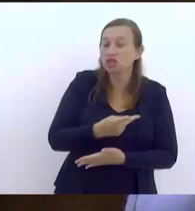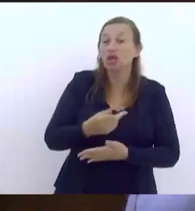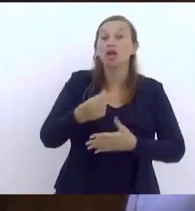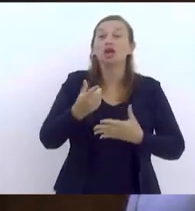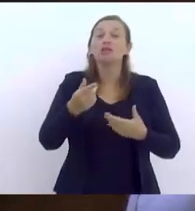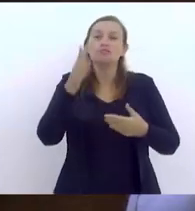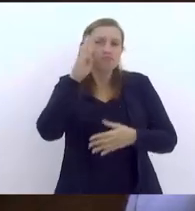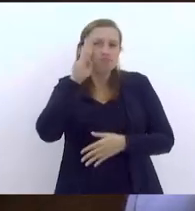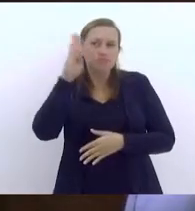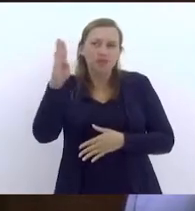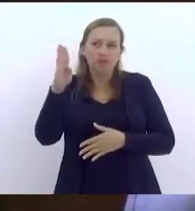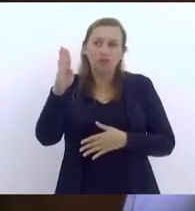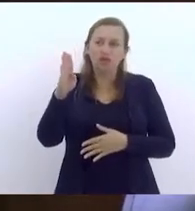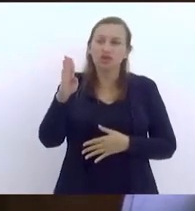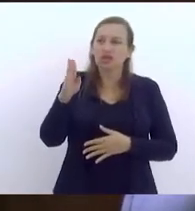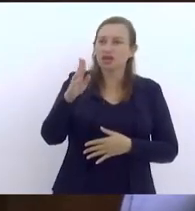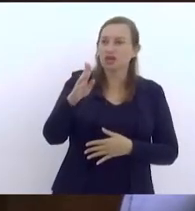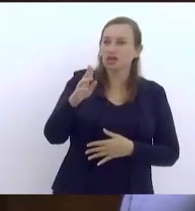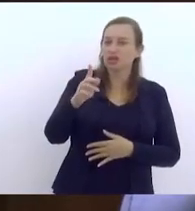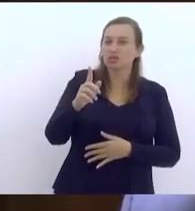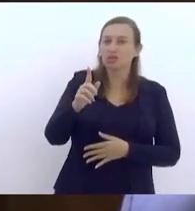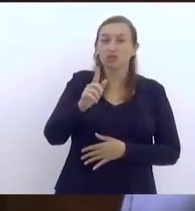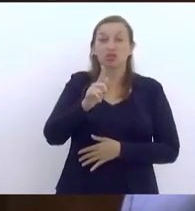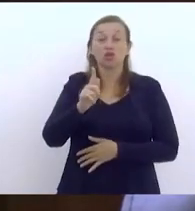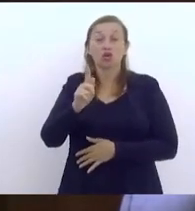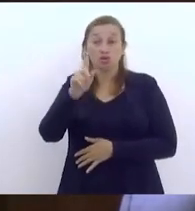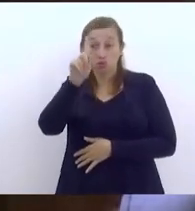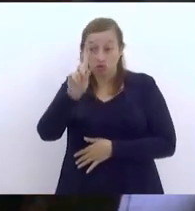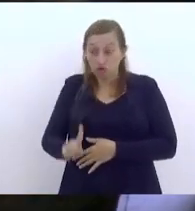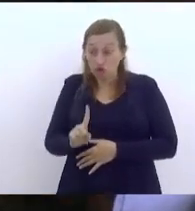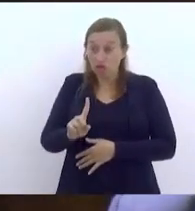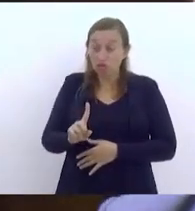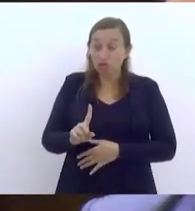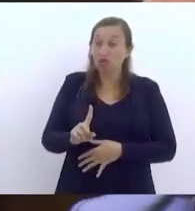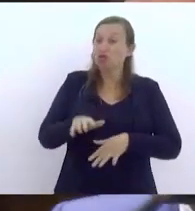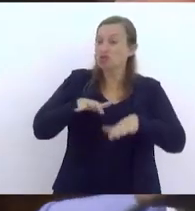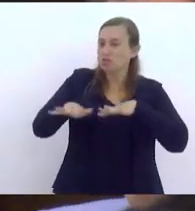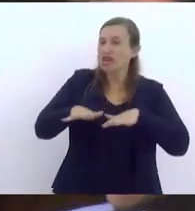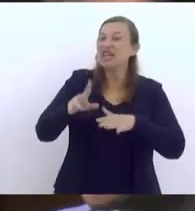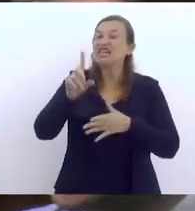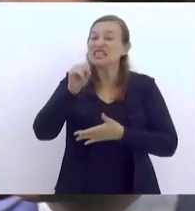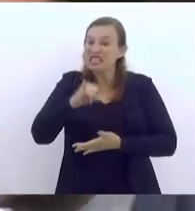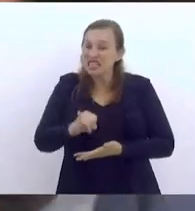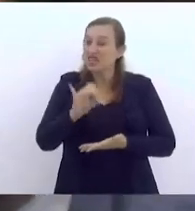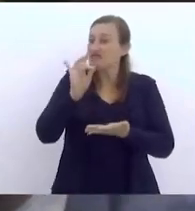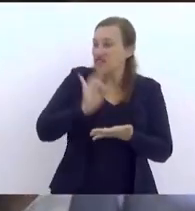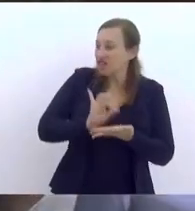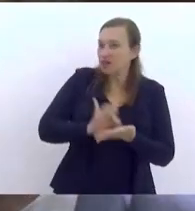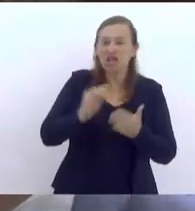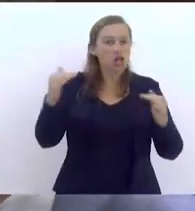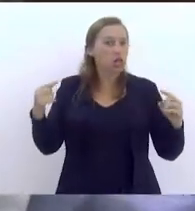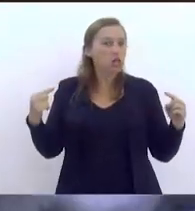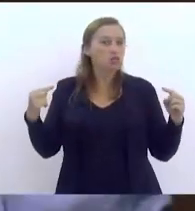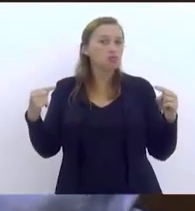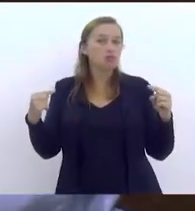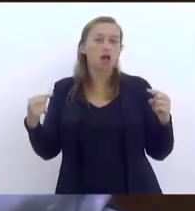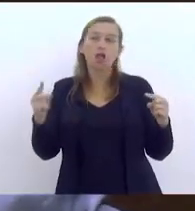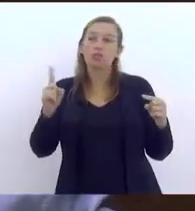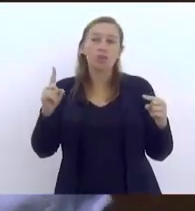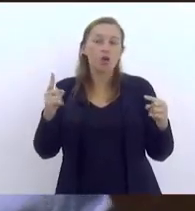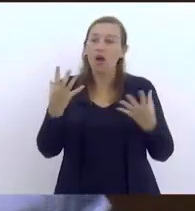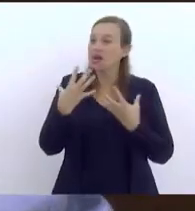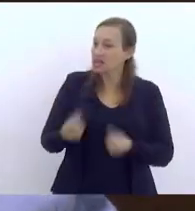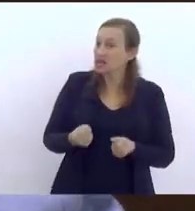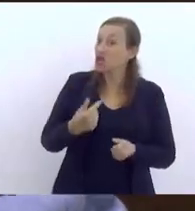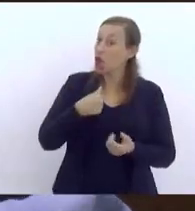dirigentes destes movimentos. Se realmente eles não concordam, e eu creio, como, e por